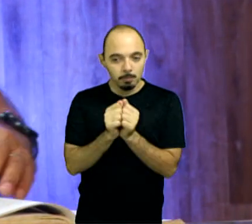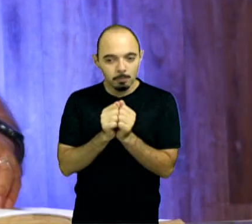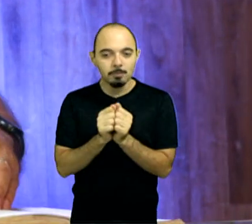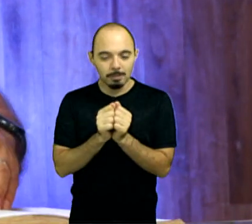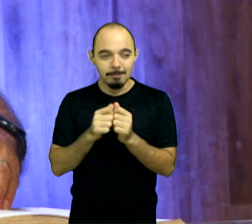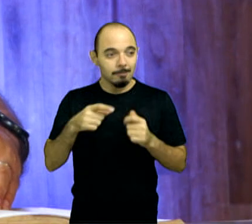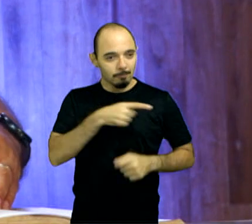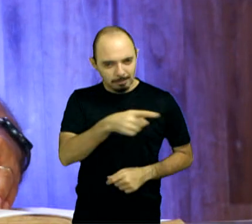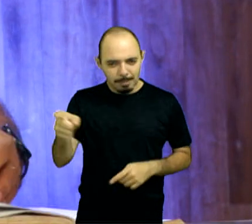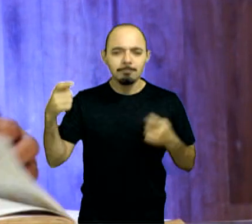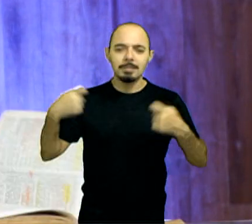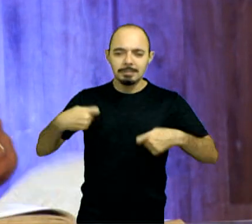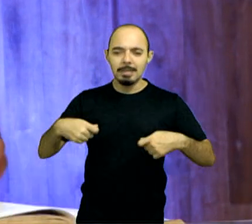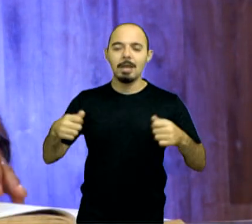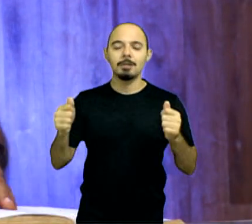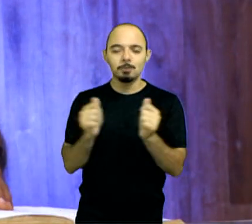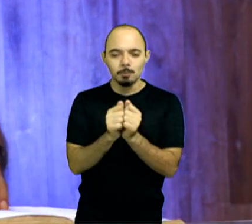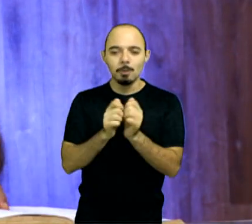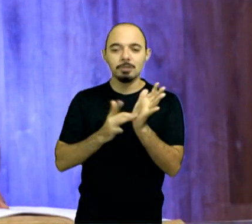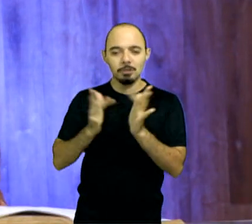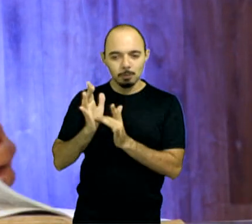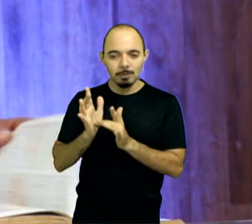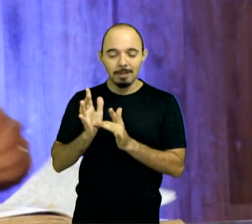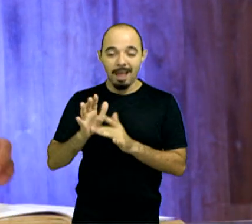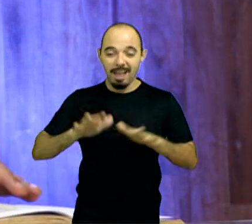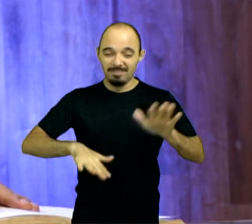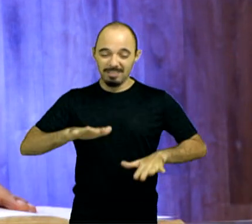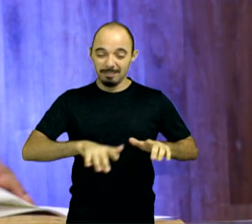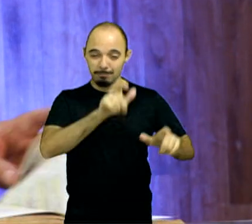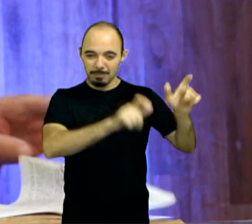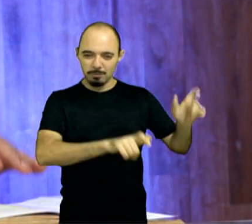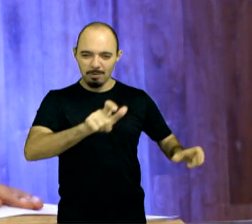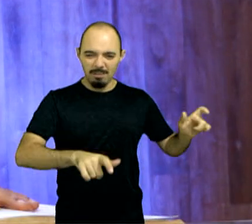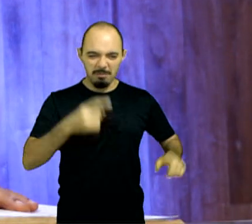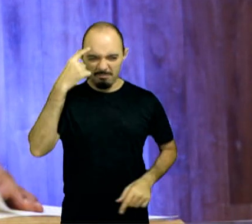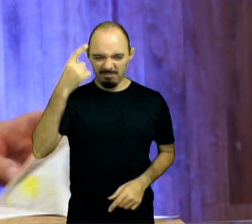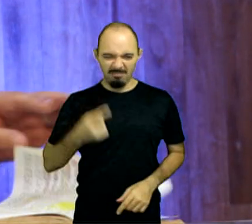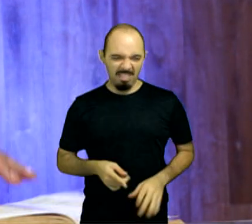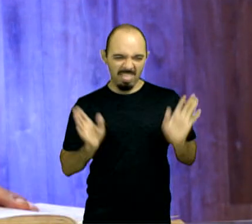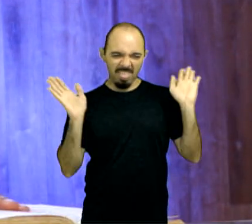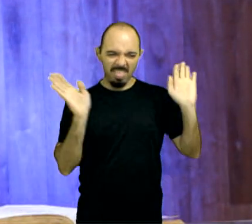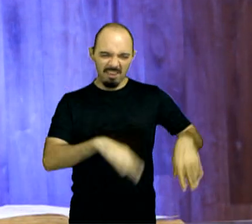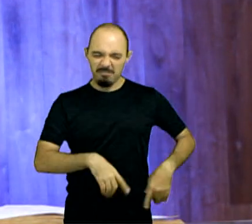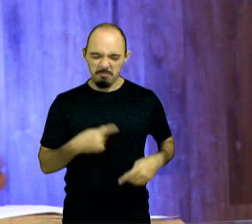Às vezes as pessoas, elas acham que não precisam,